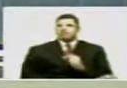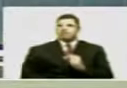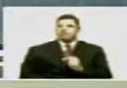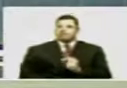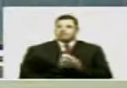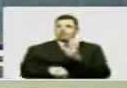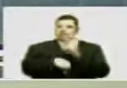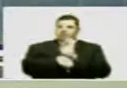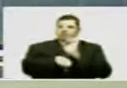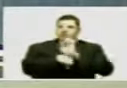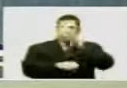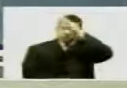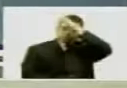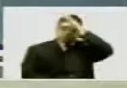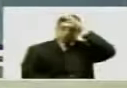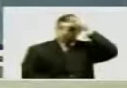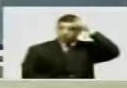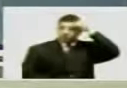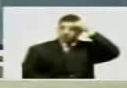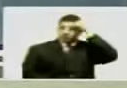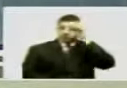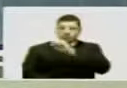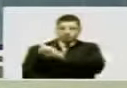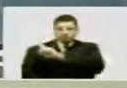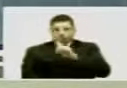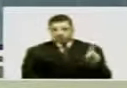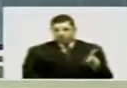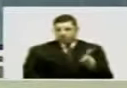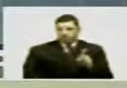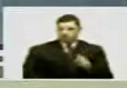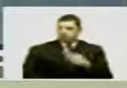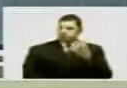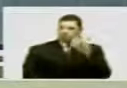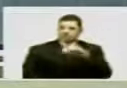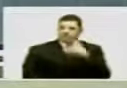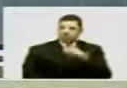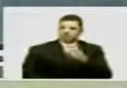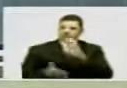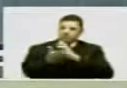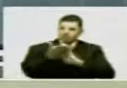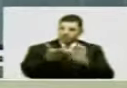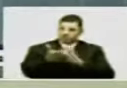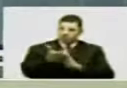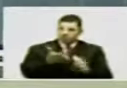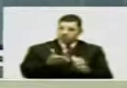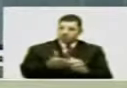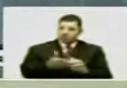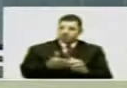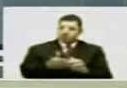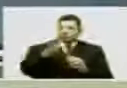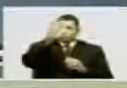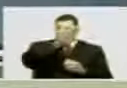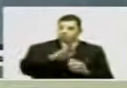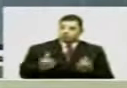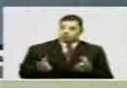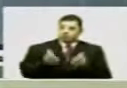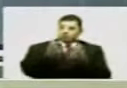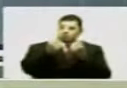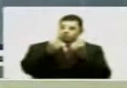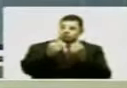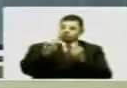o estado do Amazonas não obteve da Secretaria do Tesouro